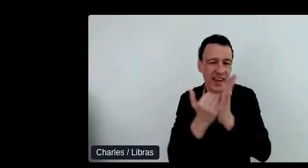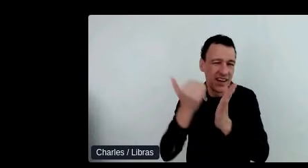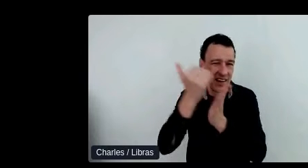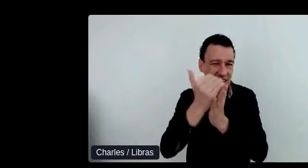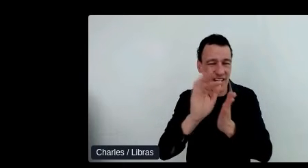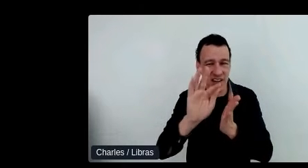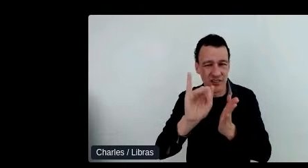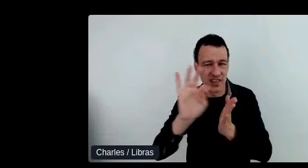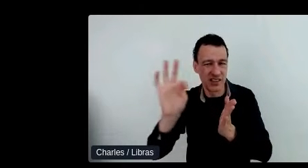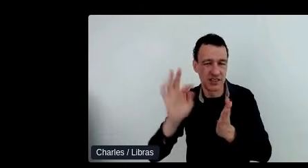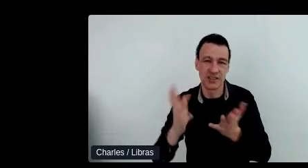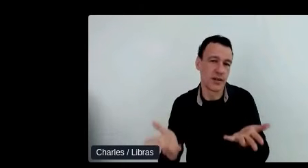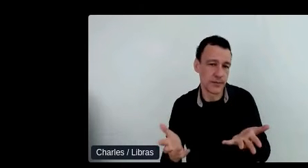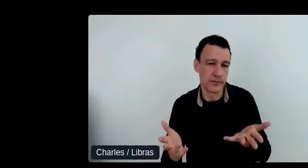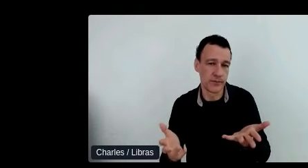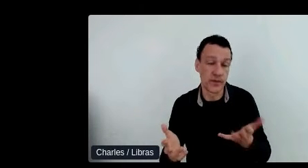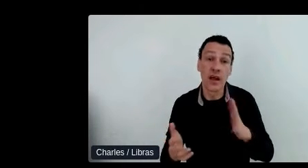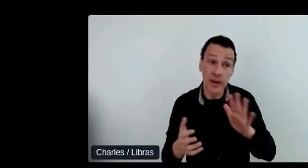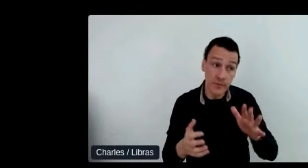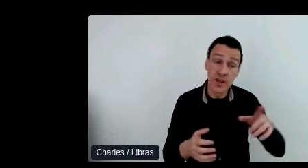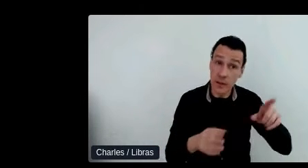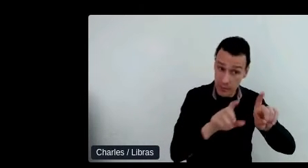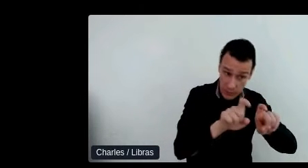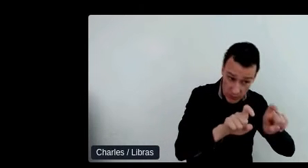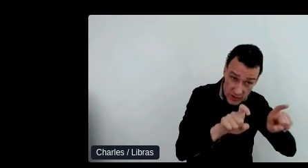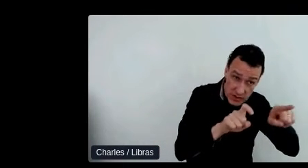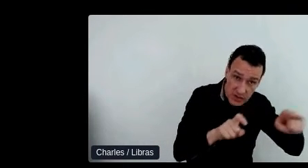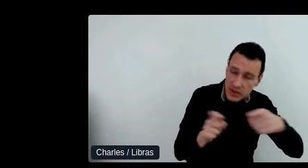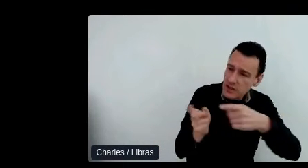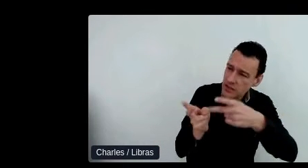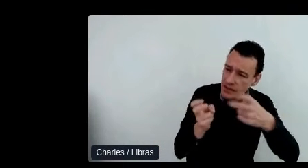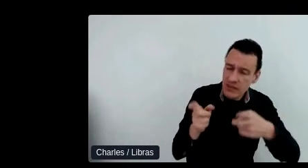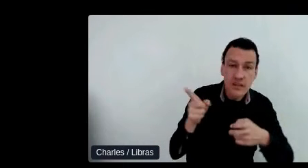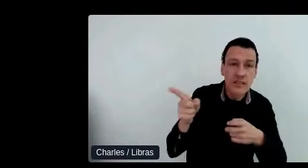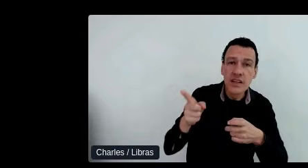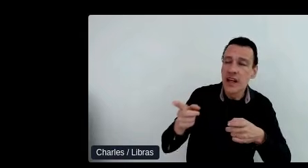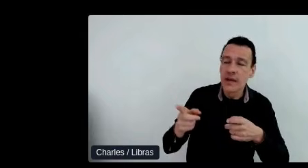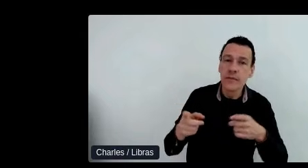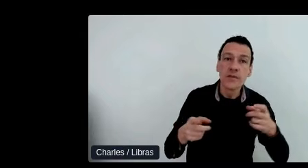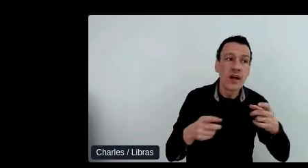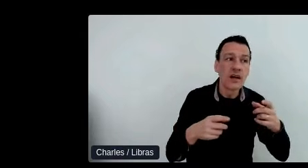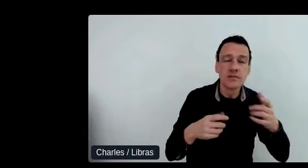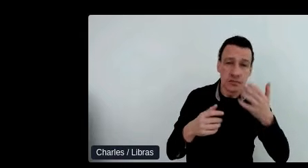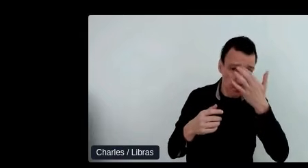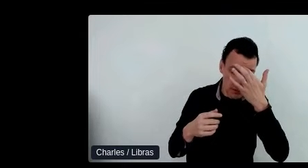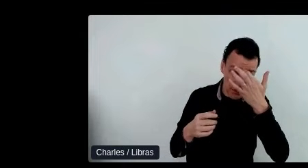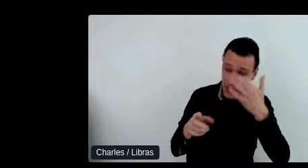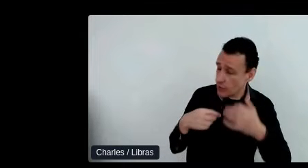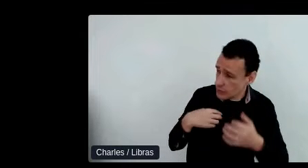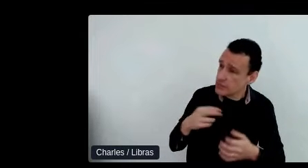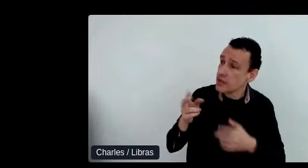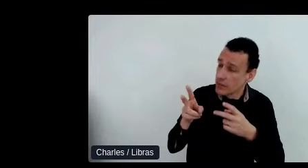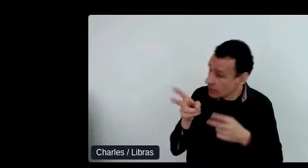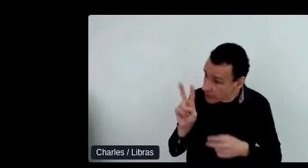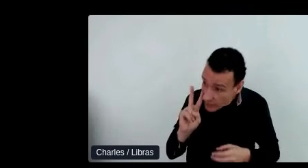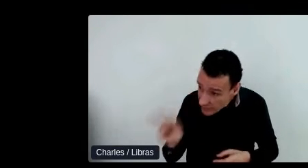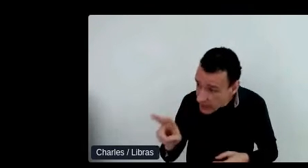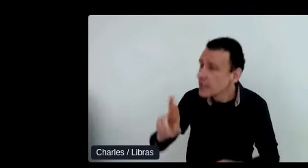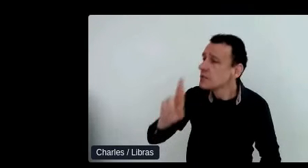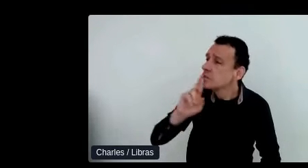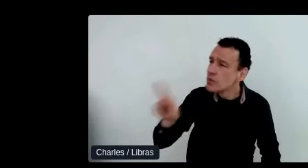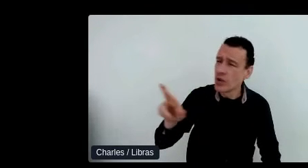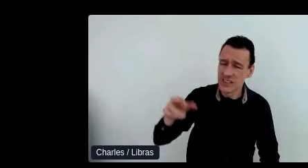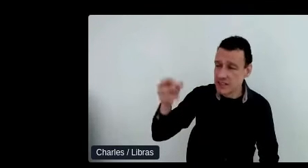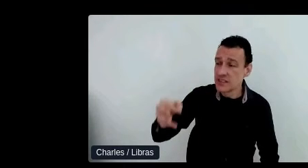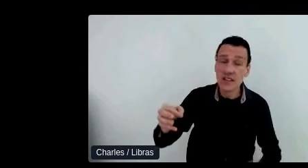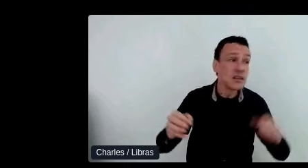extremamente semelhantes. Então, ela olha e fala, cara, não tem erro nenhum. Ninguém nunca me ensinou nada diferente. Se ninguém nunca me ensinou nada diferente, eu tenho